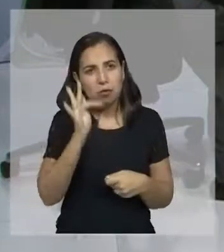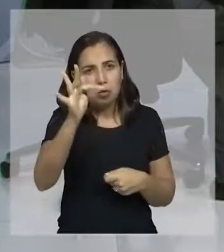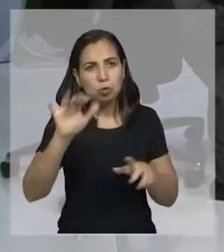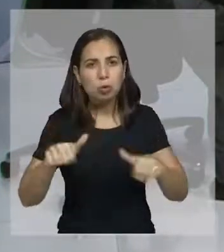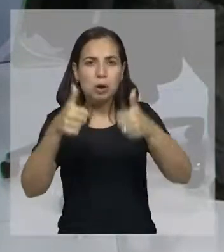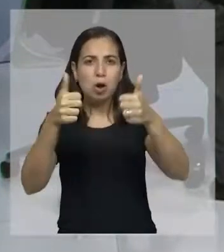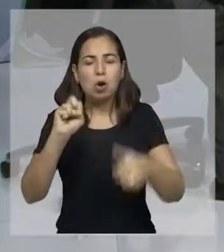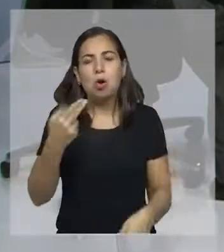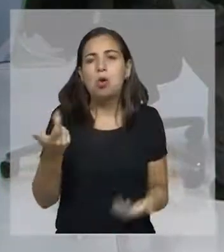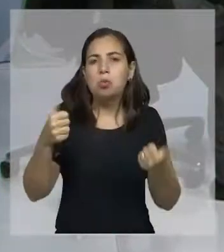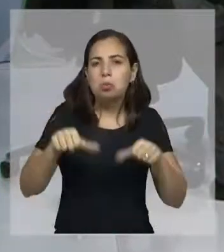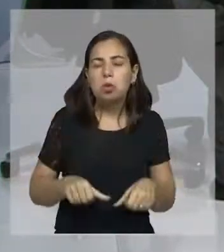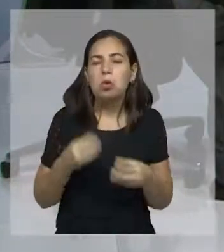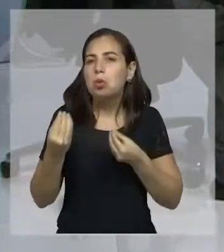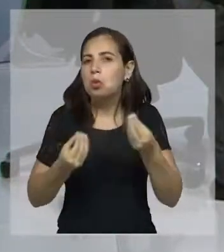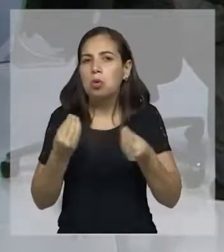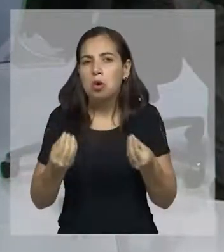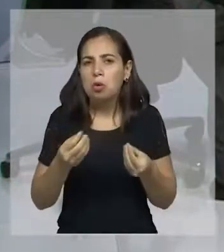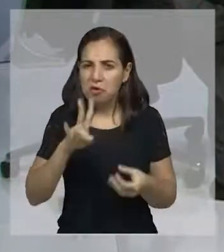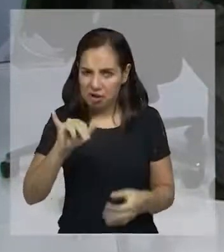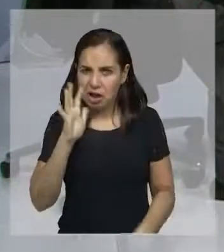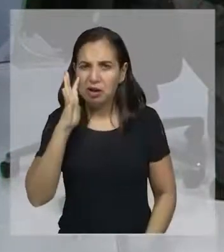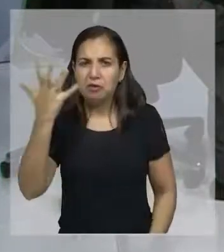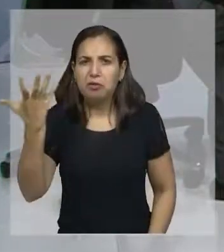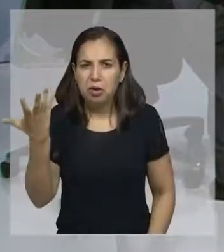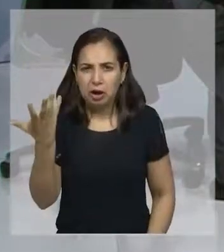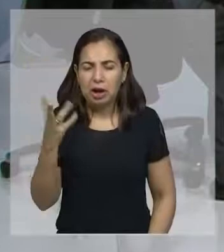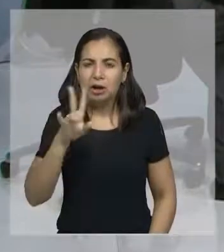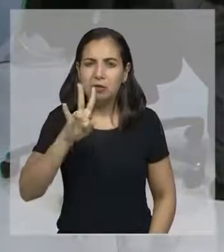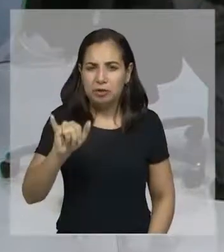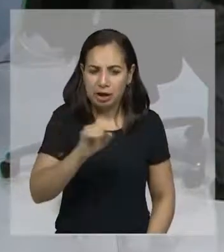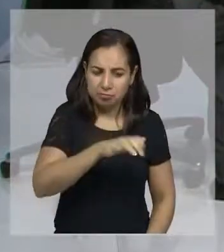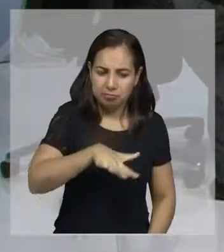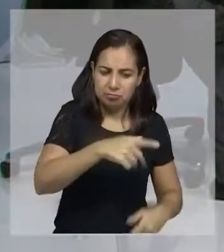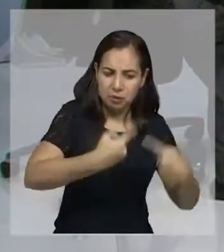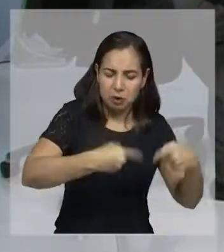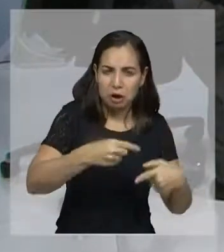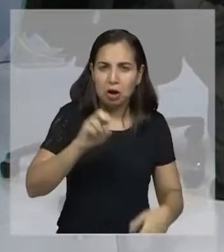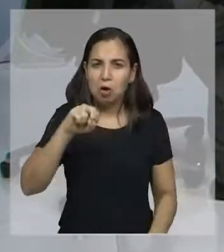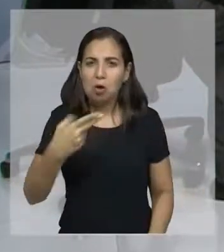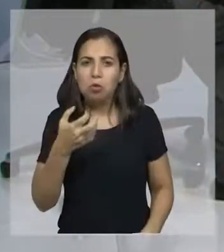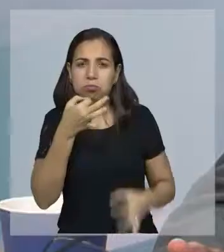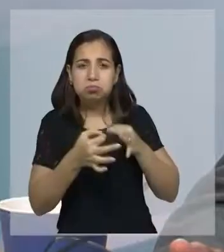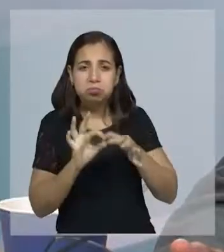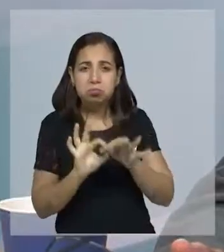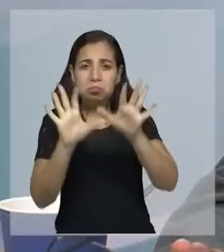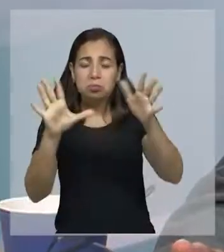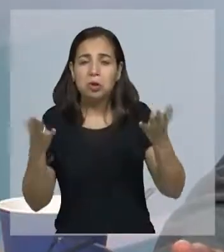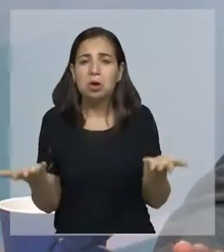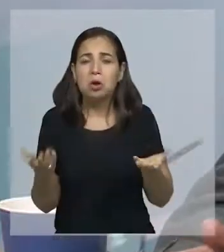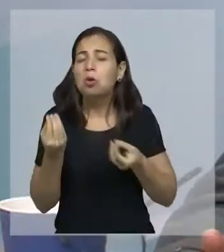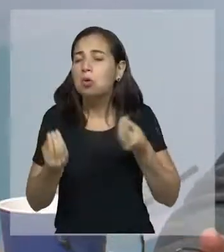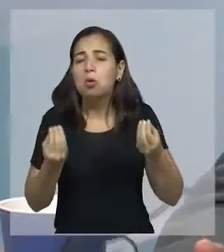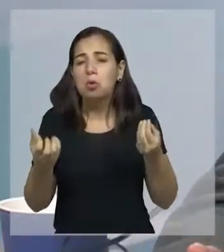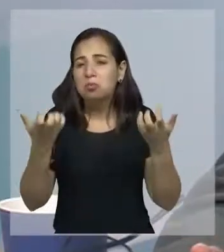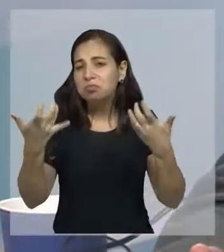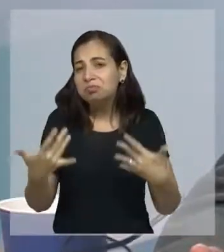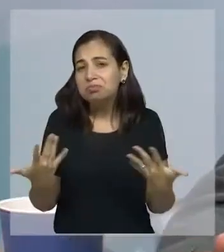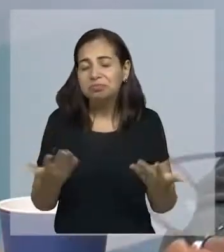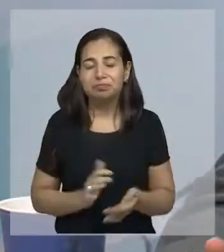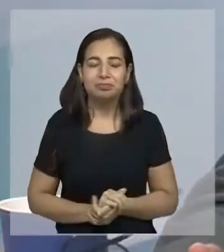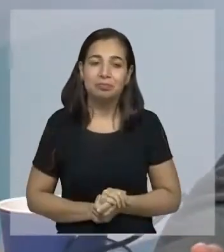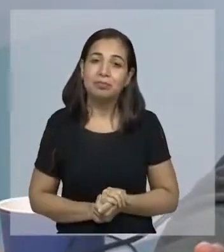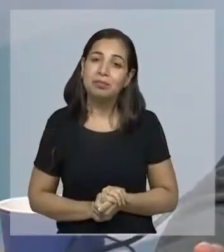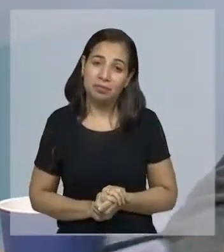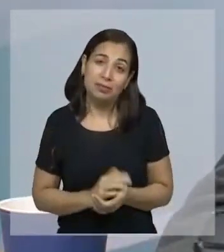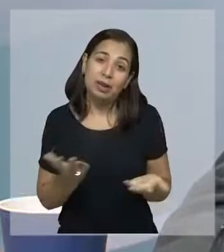há só pela política, só pela democracia, é que se vai buscar. Não tem outra alternativa. Não tem outra alternativa. Tem que se resolver pela política,